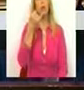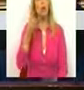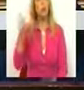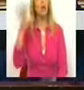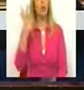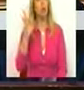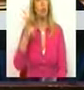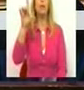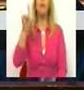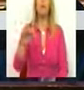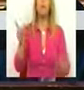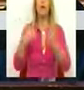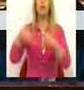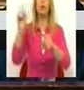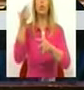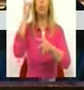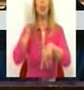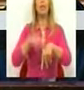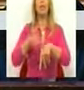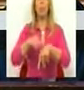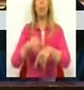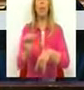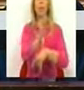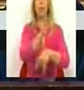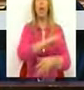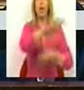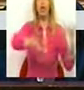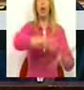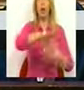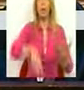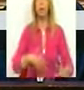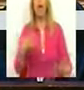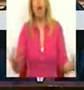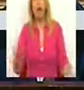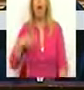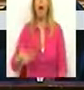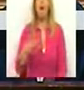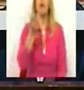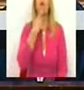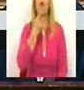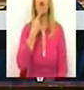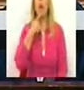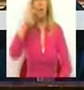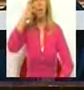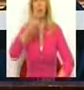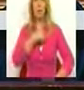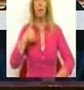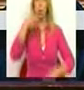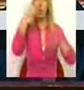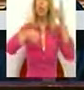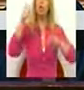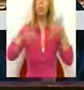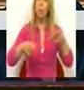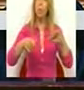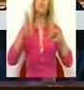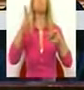69/2014 também não é do tempo da geringonça. Agora quer-se fazer demagogia à custa da saúde das pessoas.